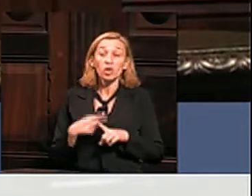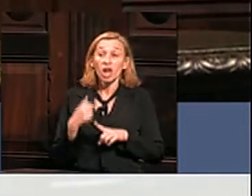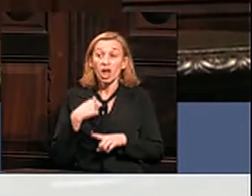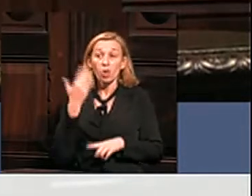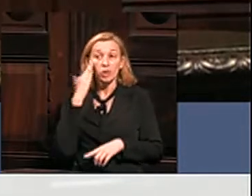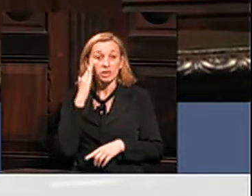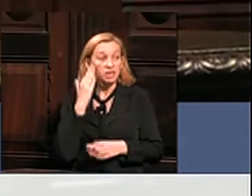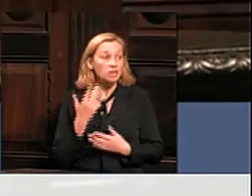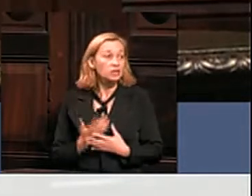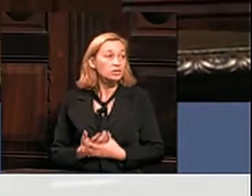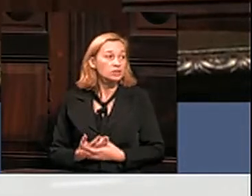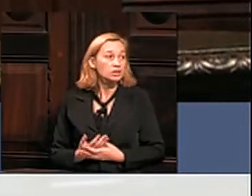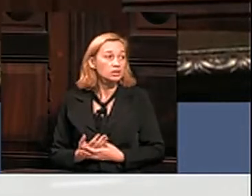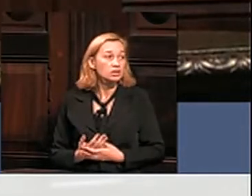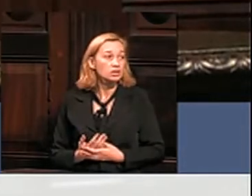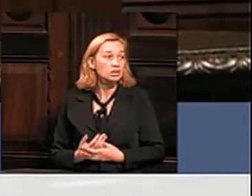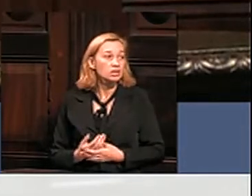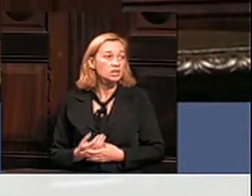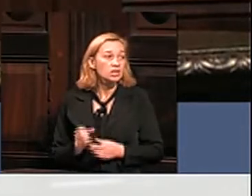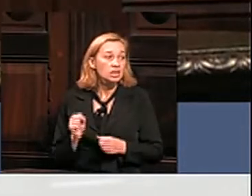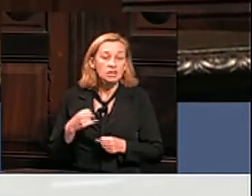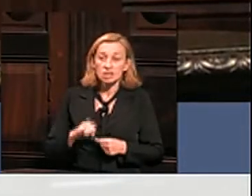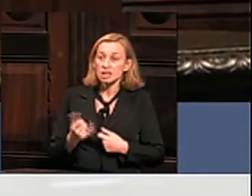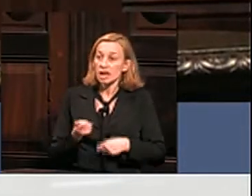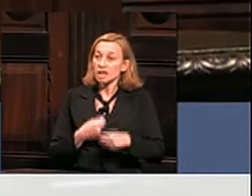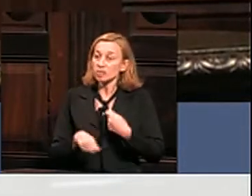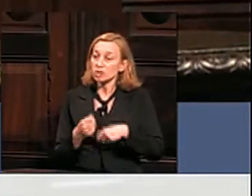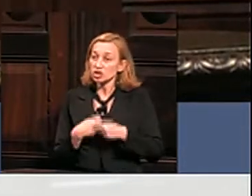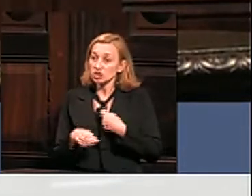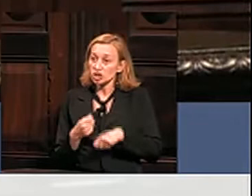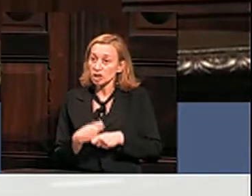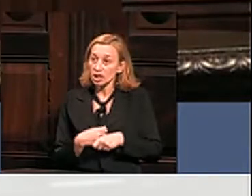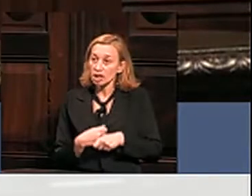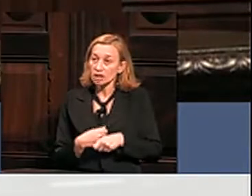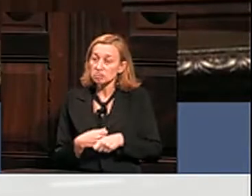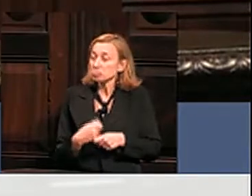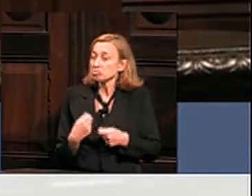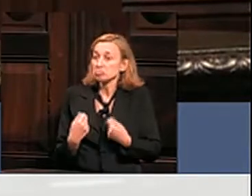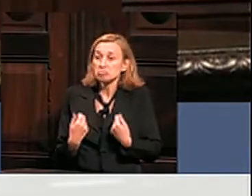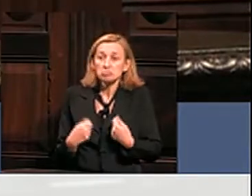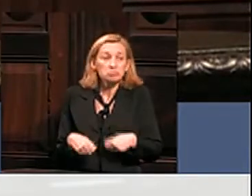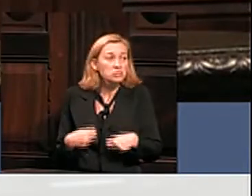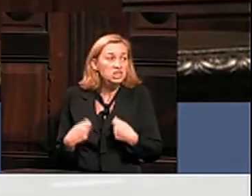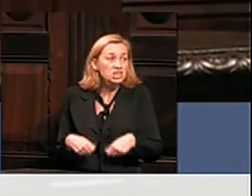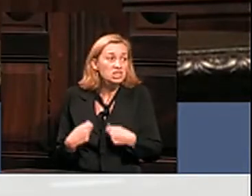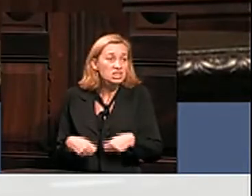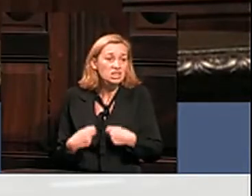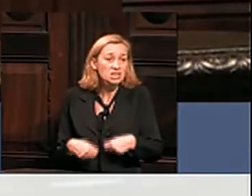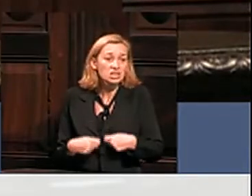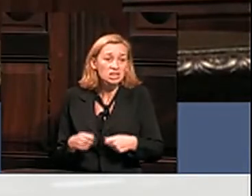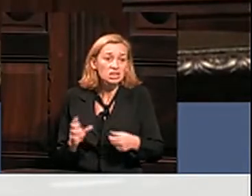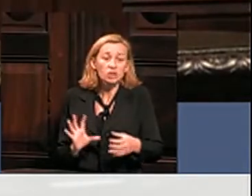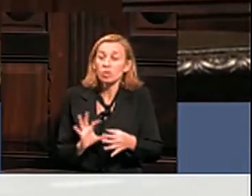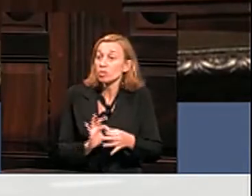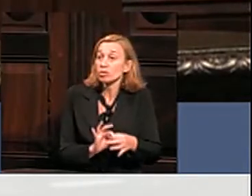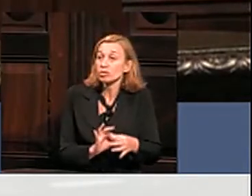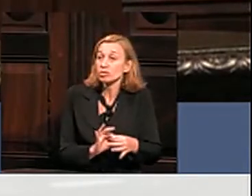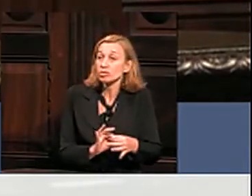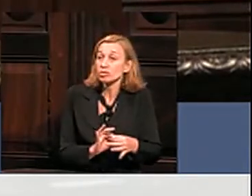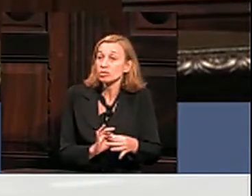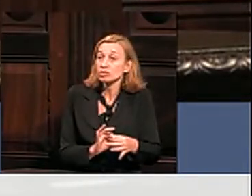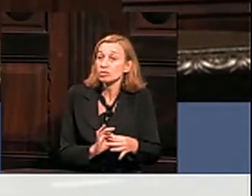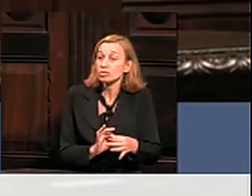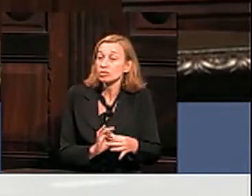o parecer que a controladoria emite não tem que ser necessariamente um parecer conclusivo. É um